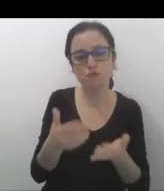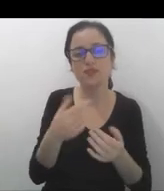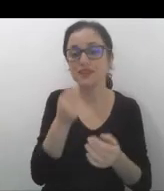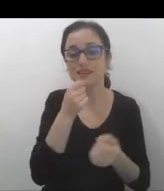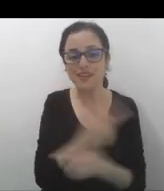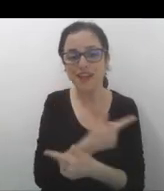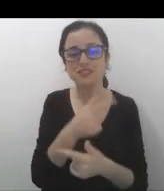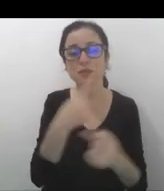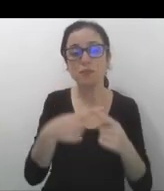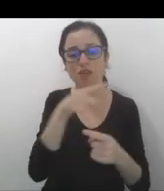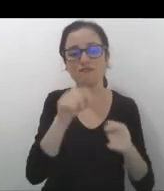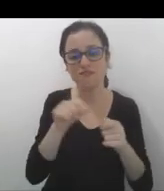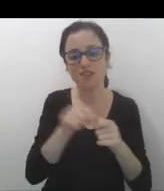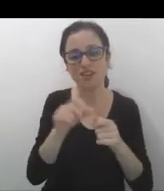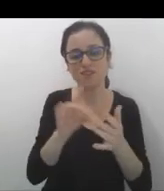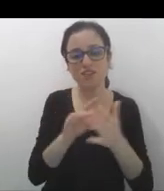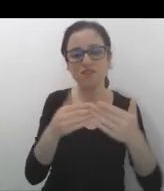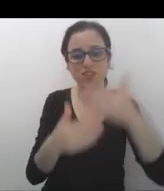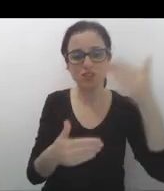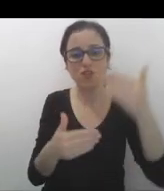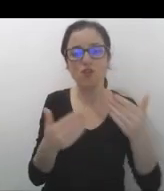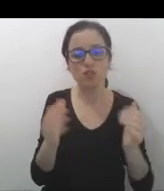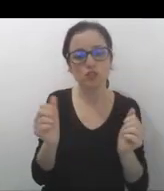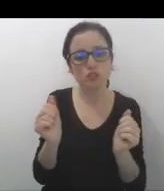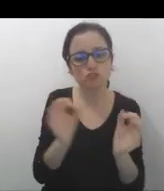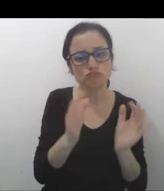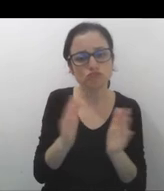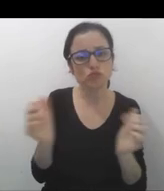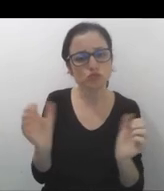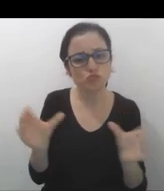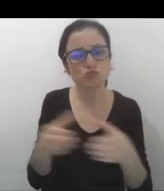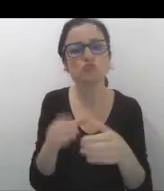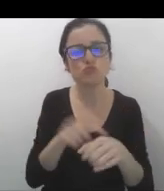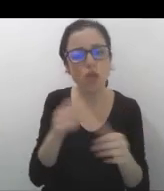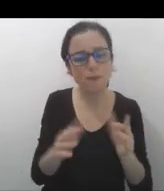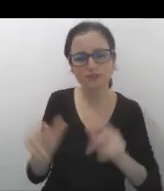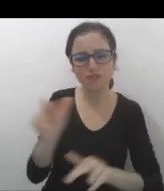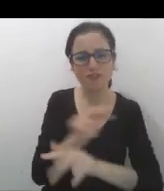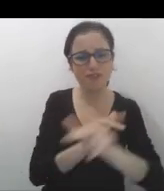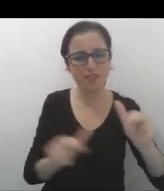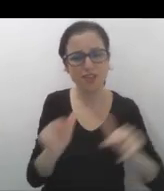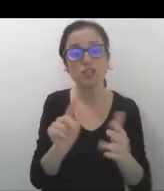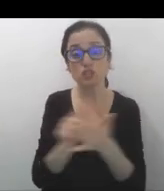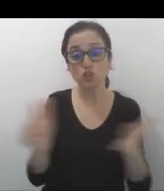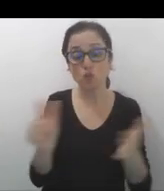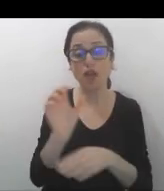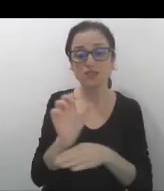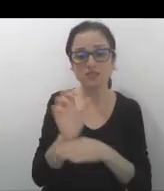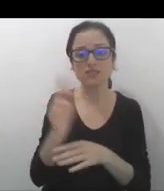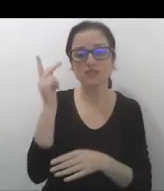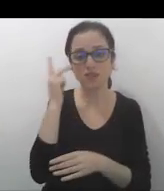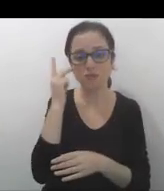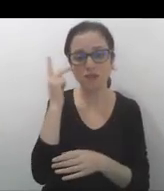né? E aí foi muito engraçado, porque eles fazem essa vitrine, então, justapondo objetos de períodos tão distintos,